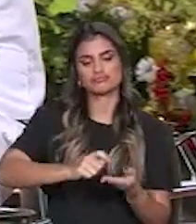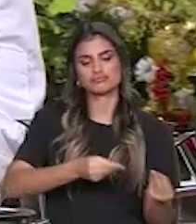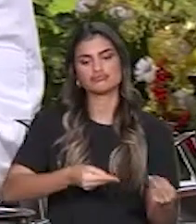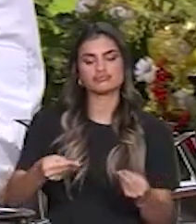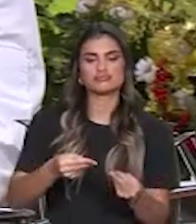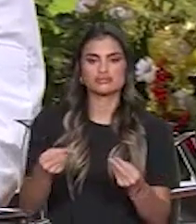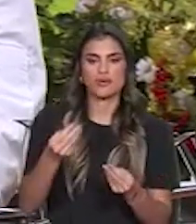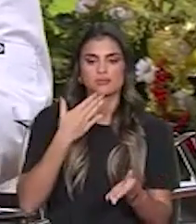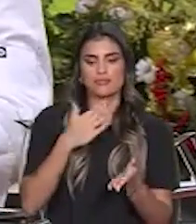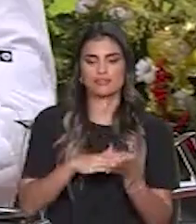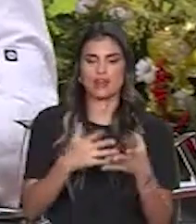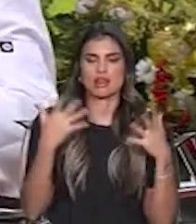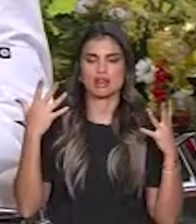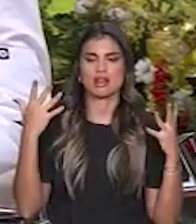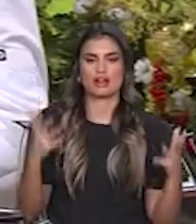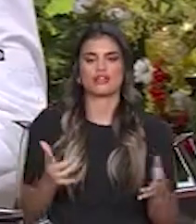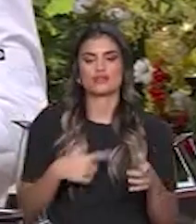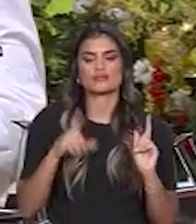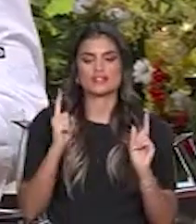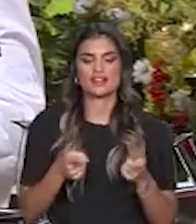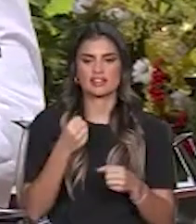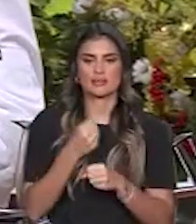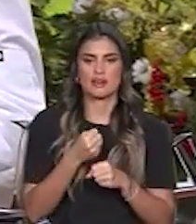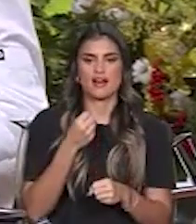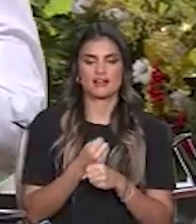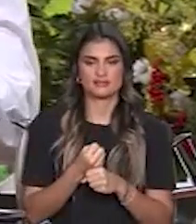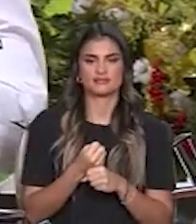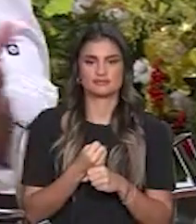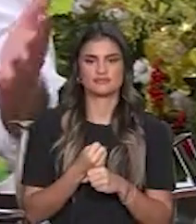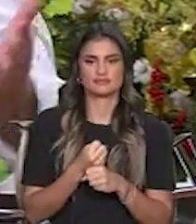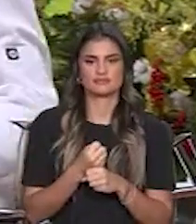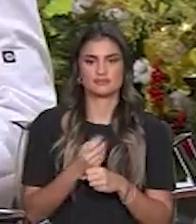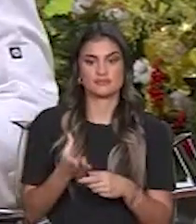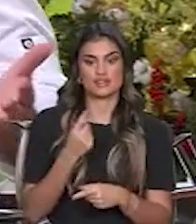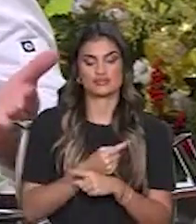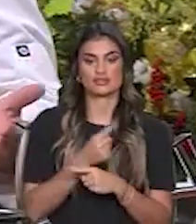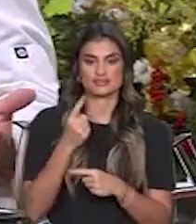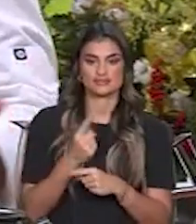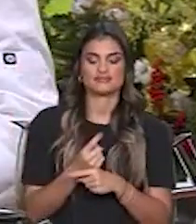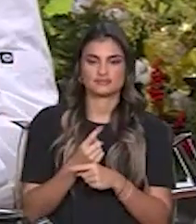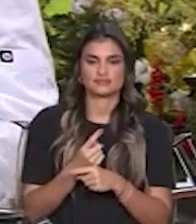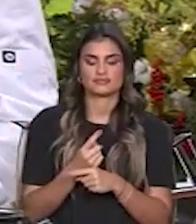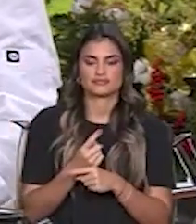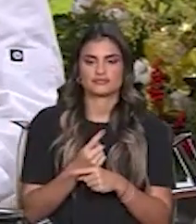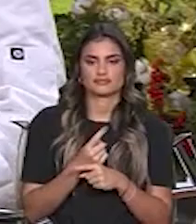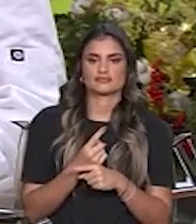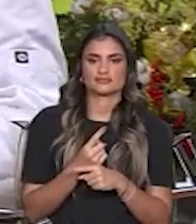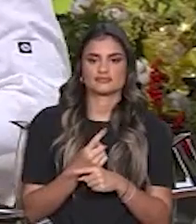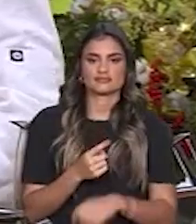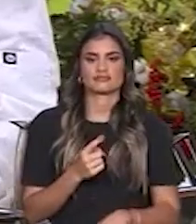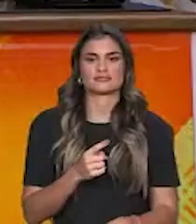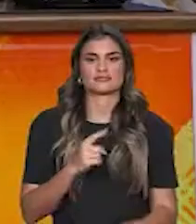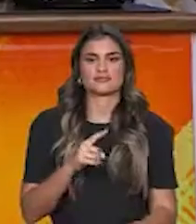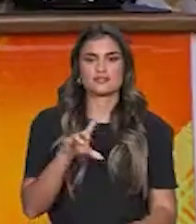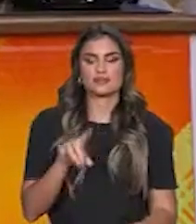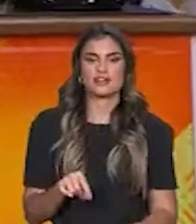restaurante bastante grande, e tivemos mesmo que começar a trabalhar mais com ele porque é muita gente Carla, em Óbidos. Sim, e de várias nacionalidades, sim, acredito,